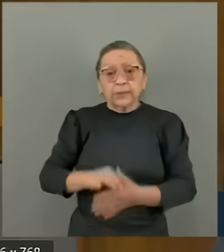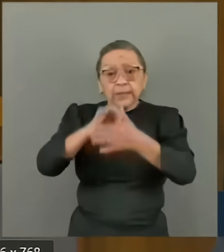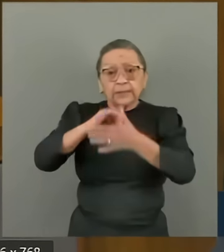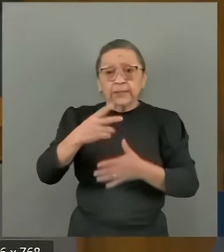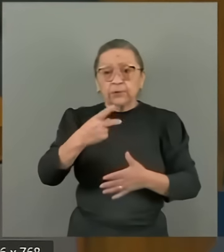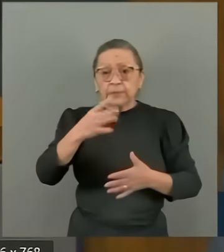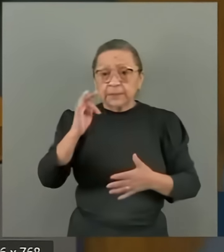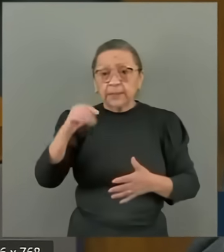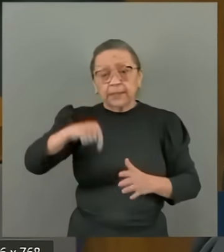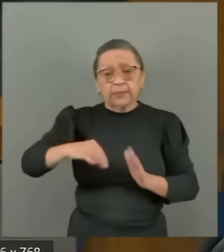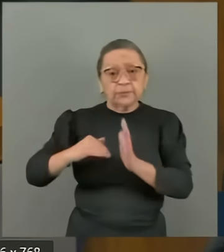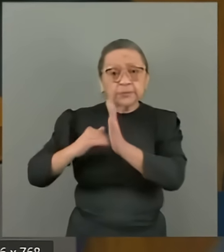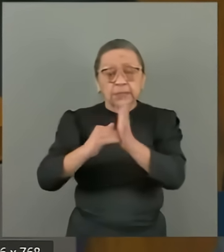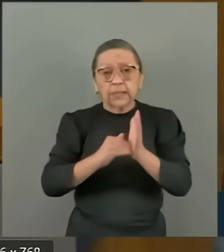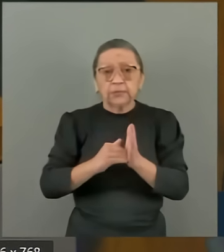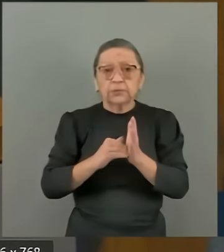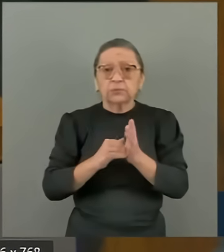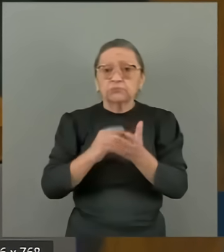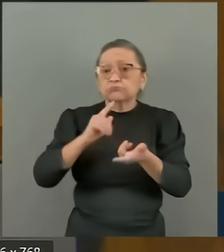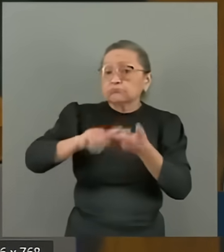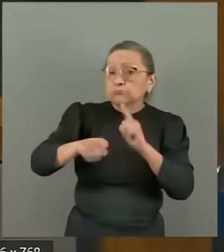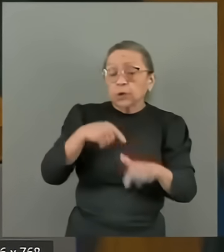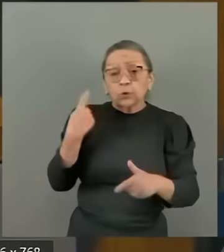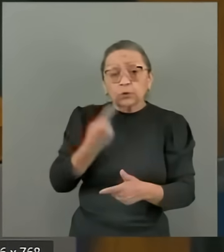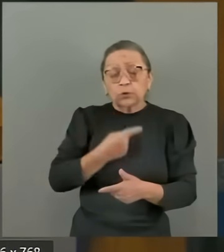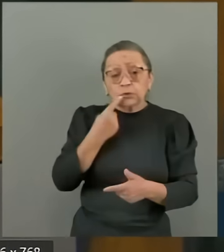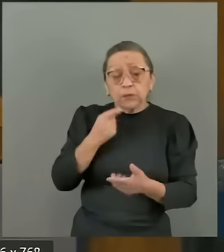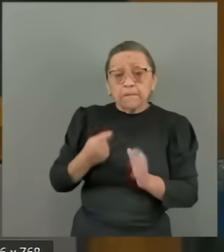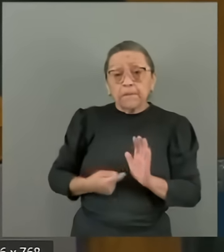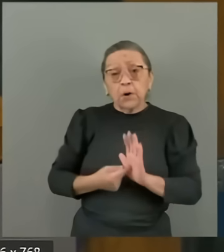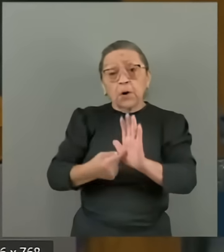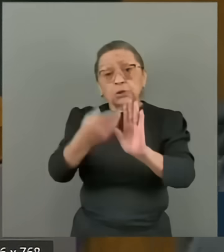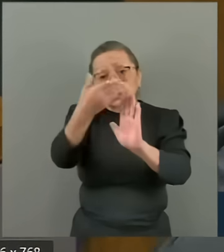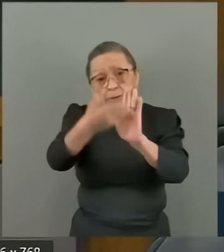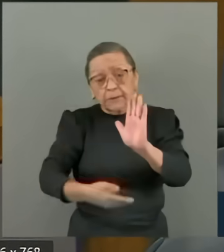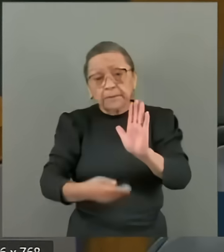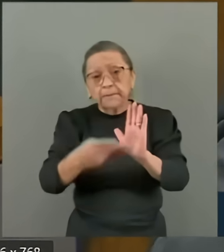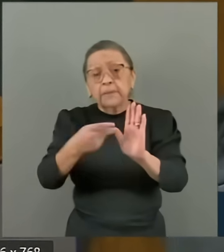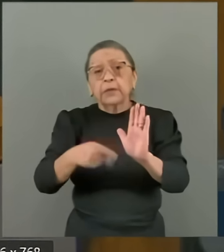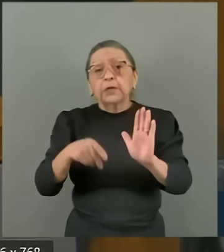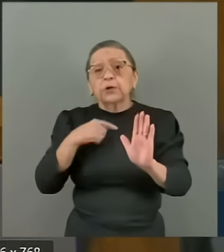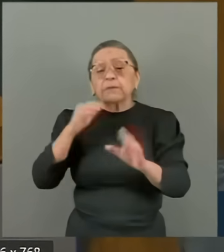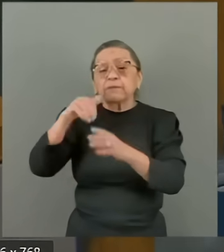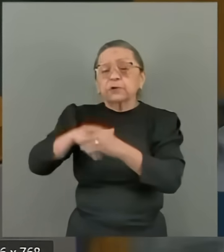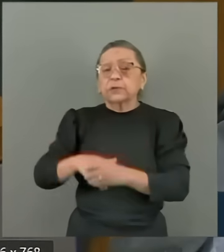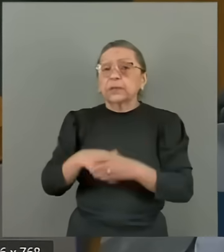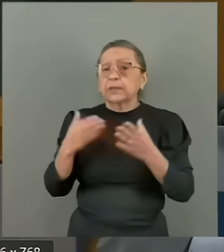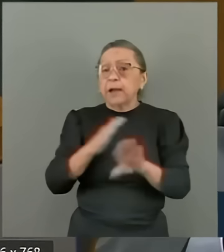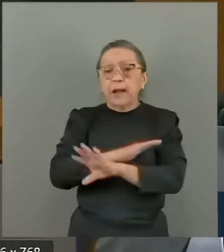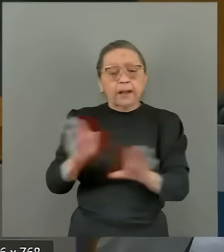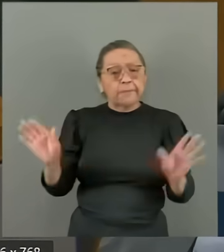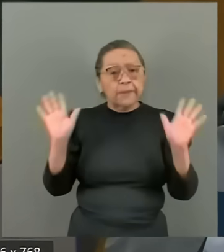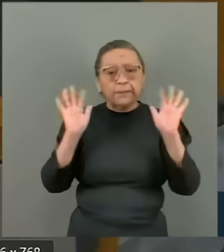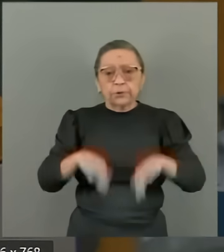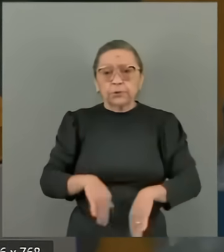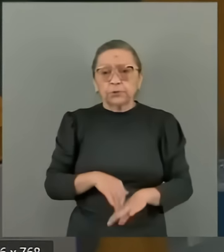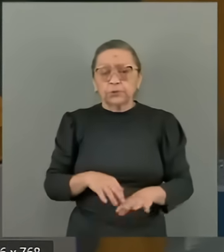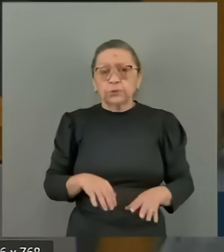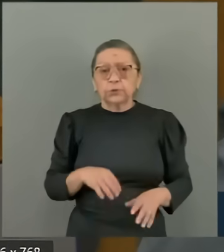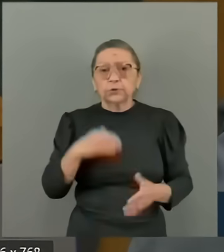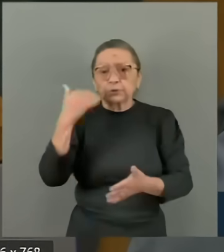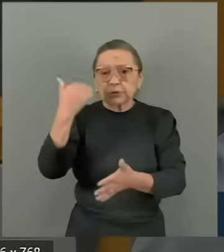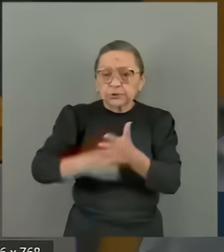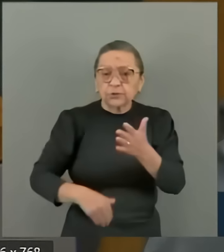Senado da República, irmanado conosco, apresente o projeto, votaremos incontinente e vamos acabar de uma vez com todas, com